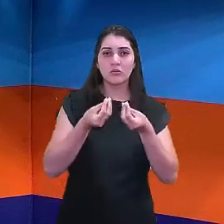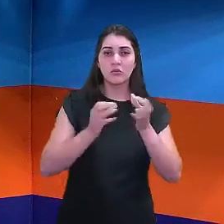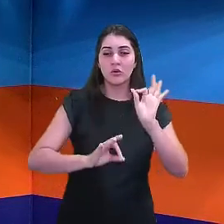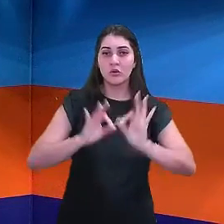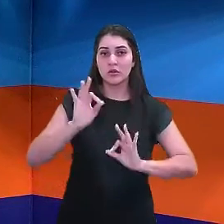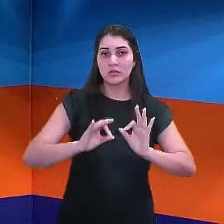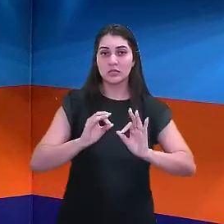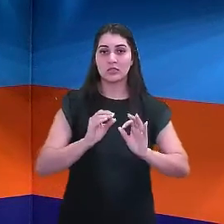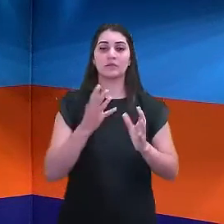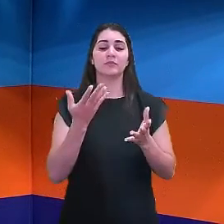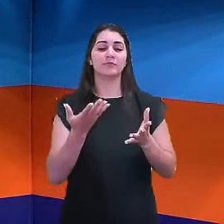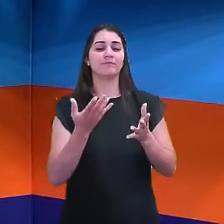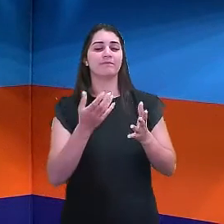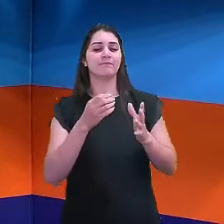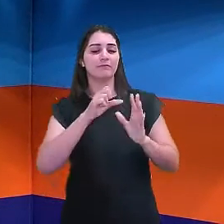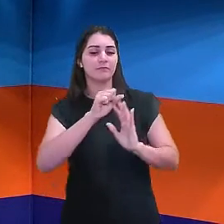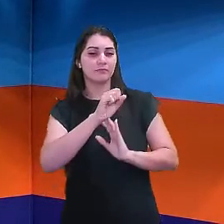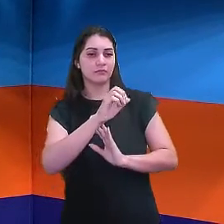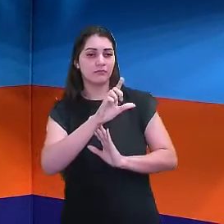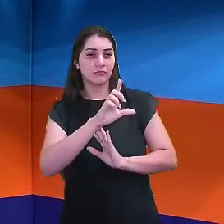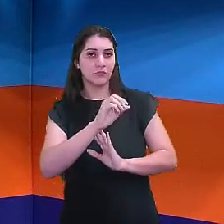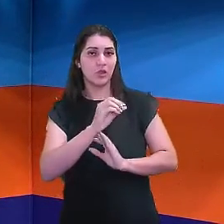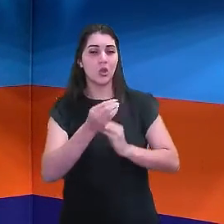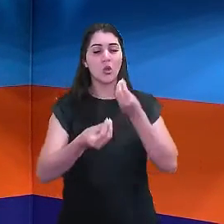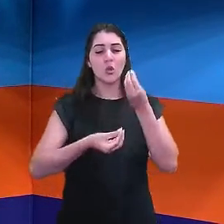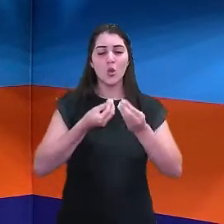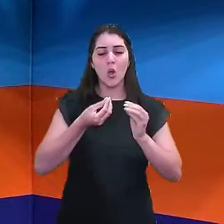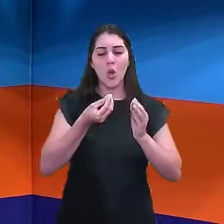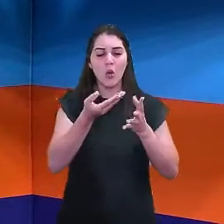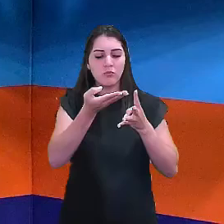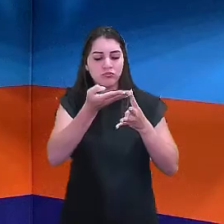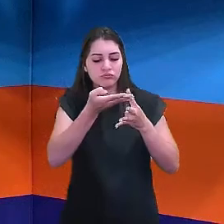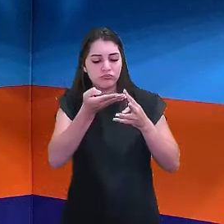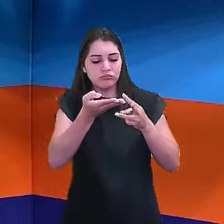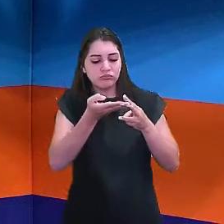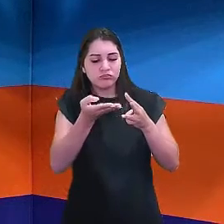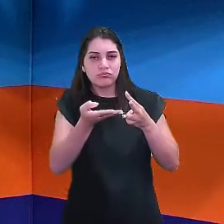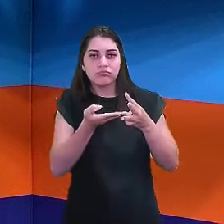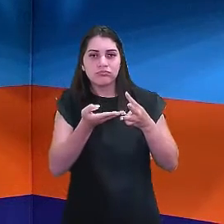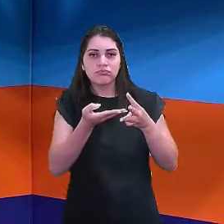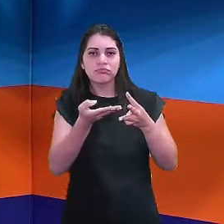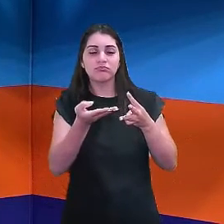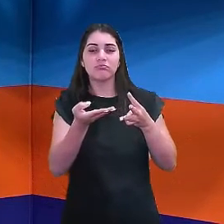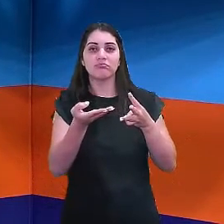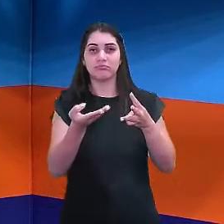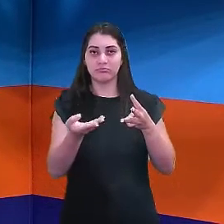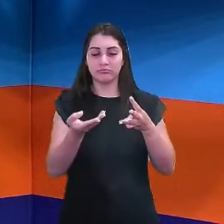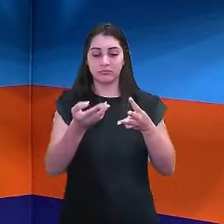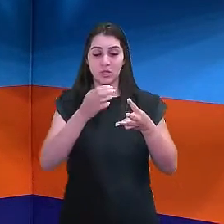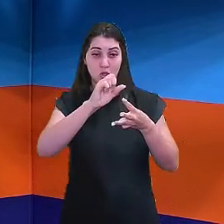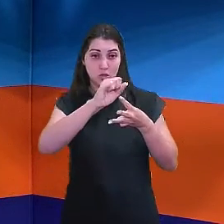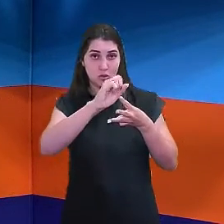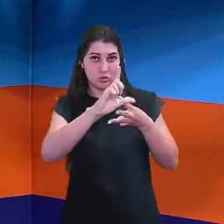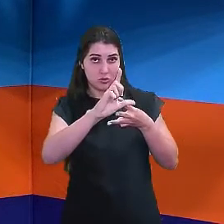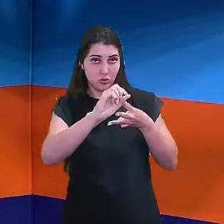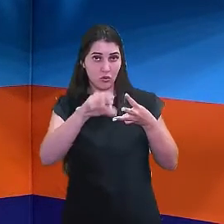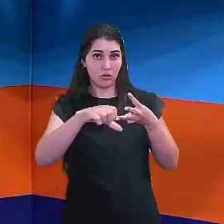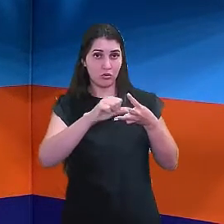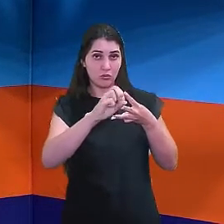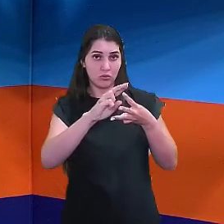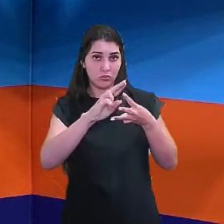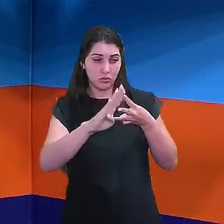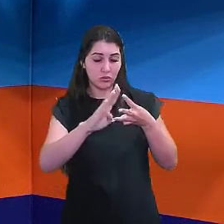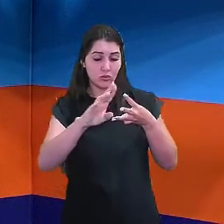ele é dividido. Eu tenho o solo, o subsolo, que se divide em duas camadinhas, e a rocha-mãe. Lembra?